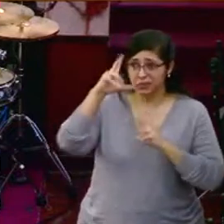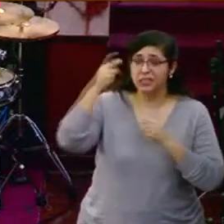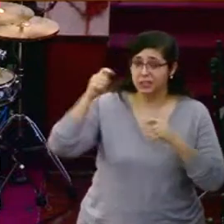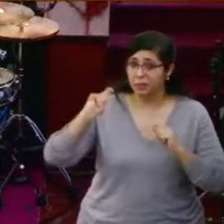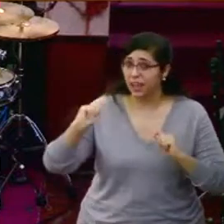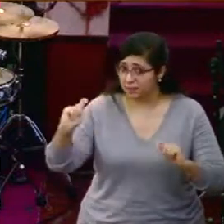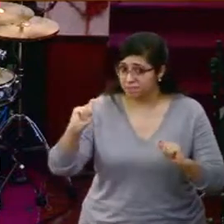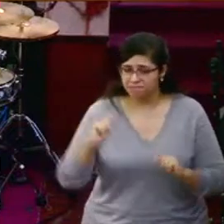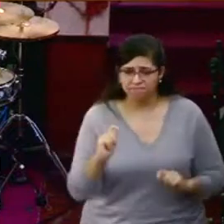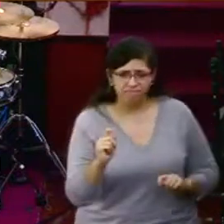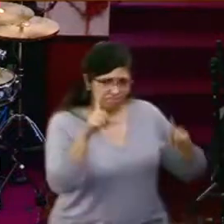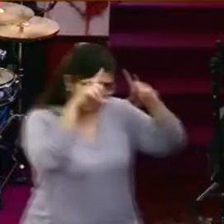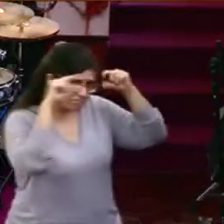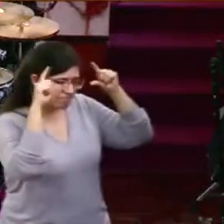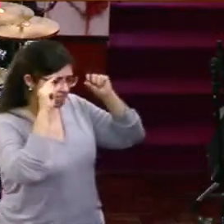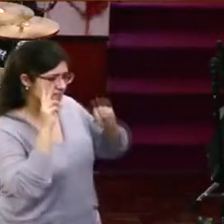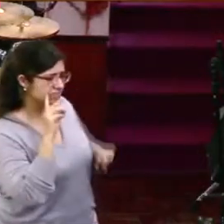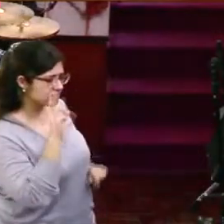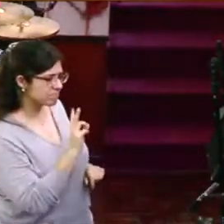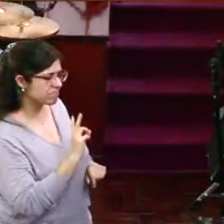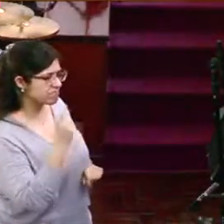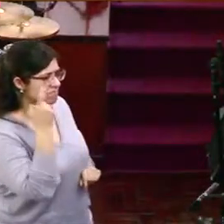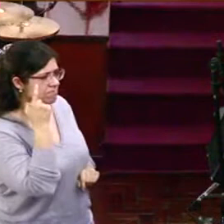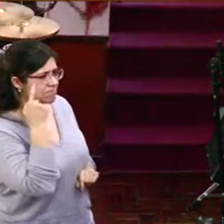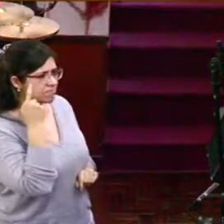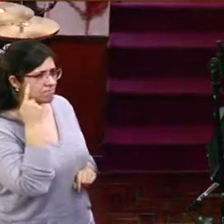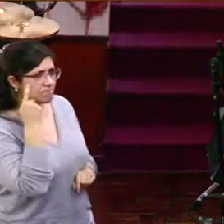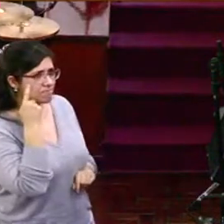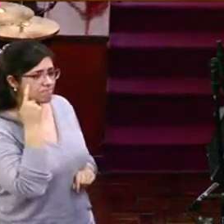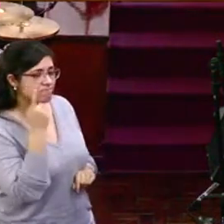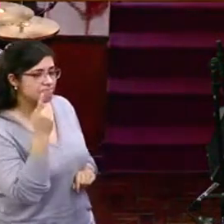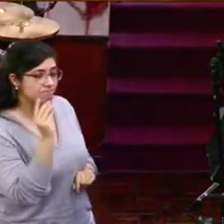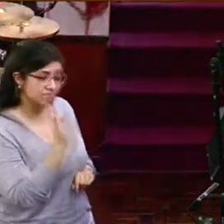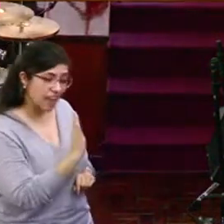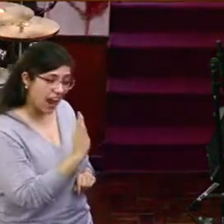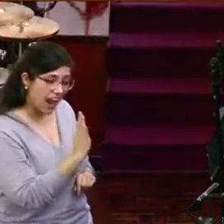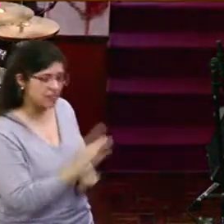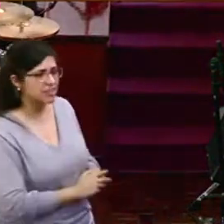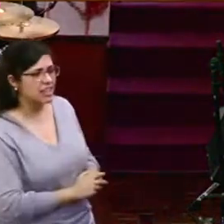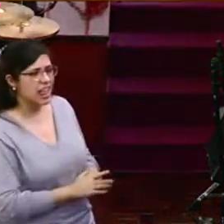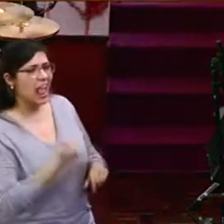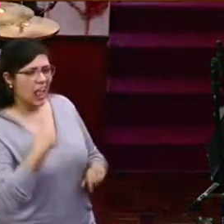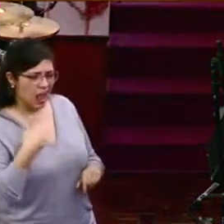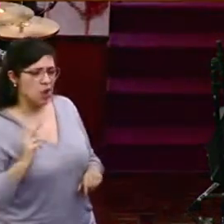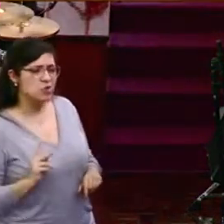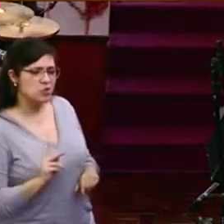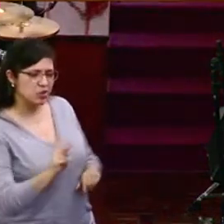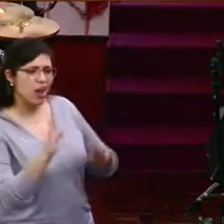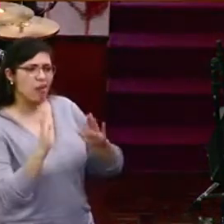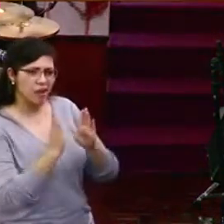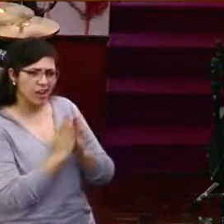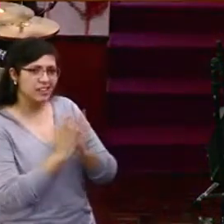ficou pensando quando nos despedimos ela disse mas eu vou continuar orando para que